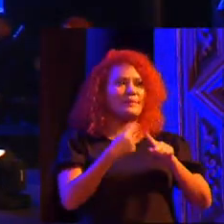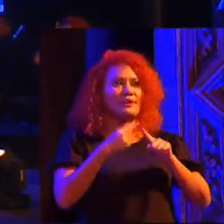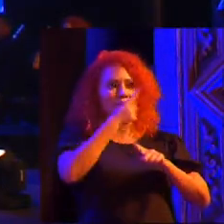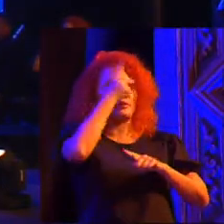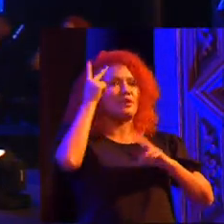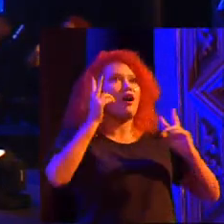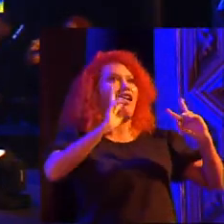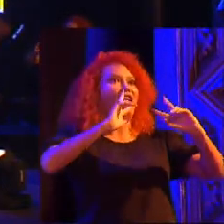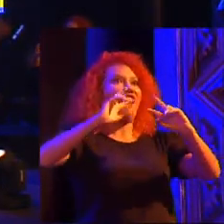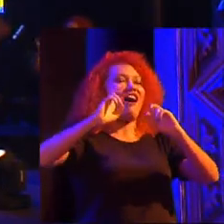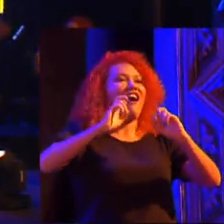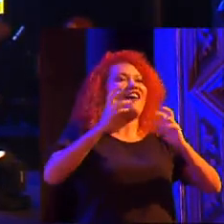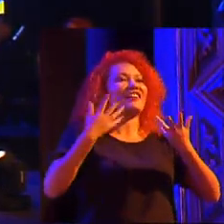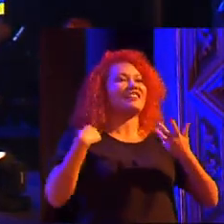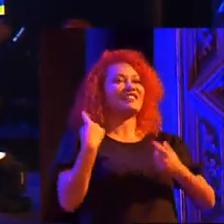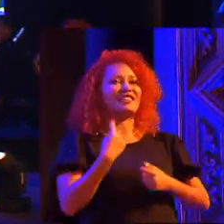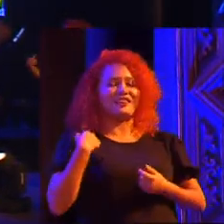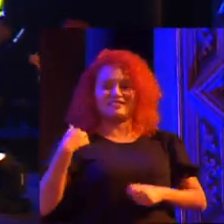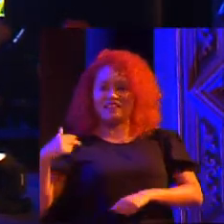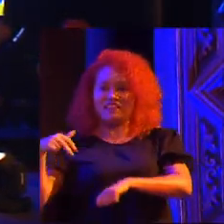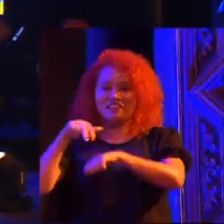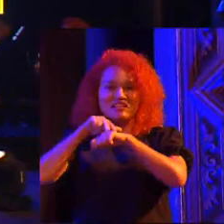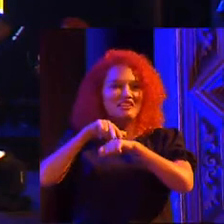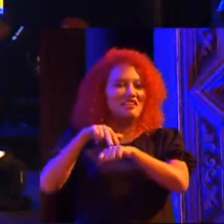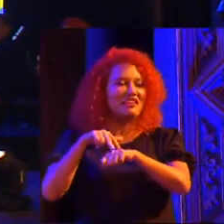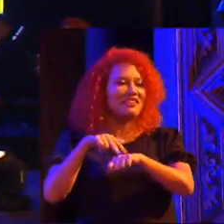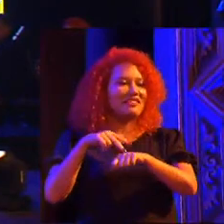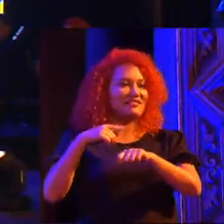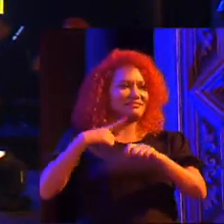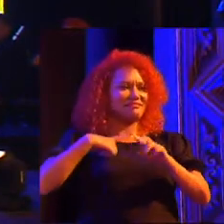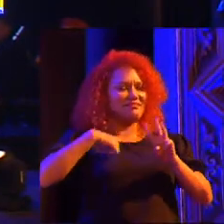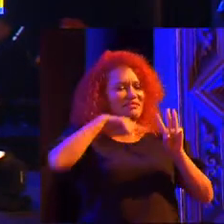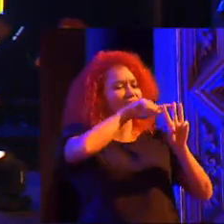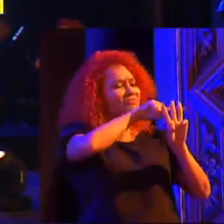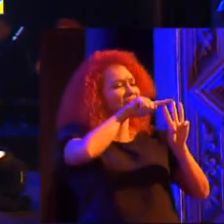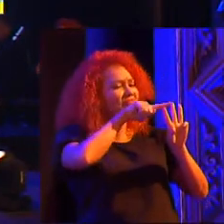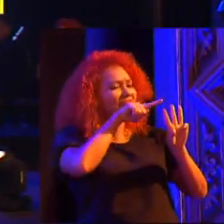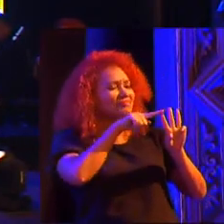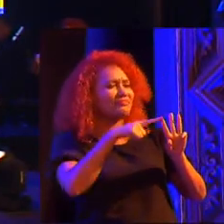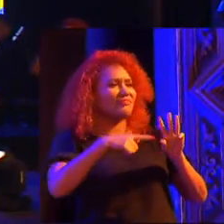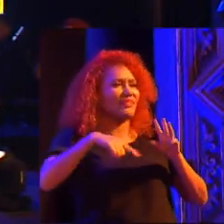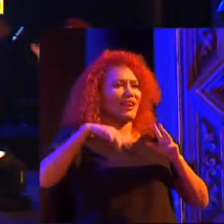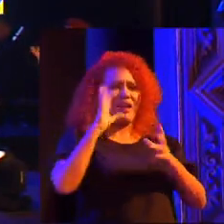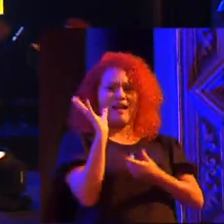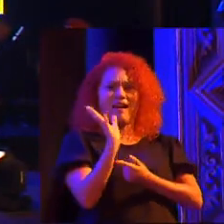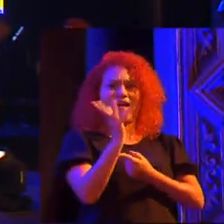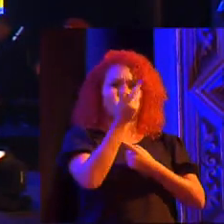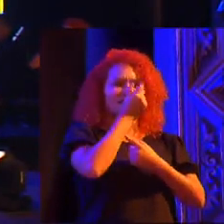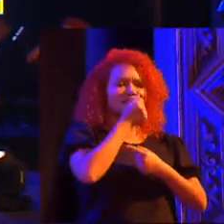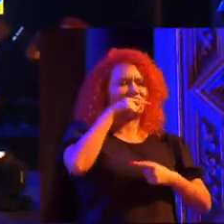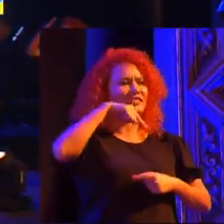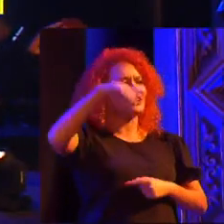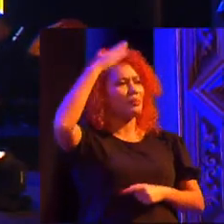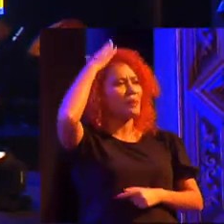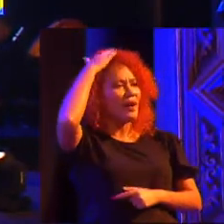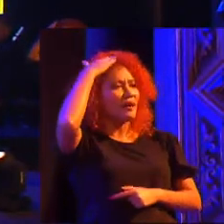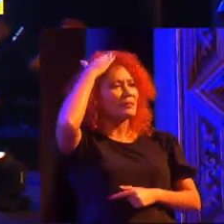que é a oportunidade de estar aqui no palco entre os nossos artistas paraenses, entre os nossos